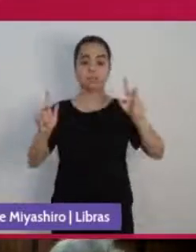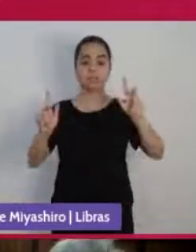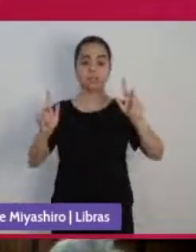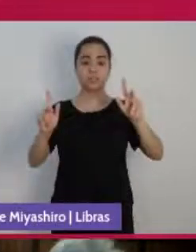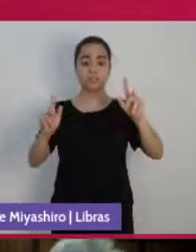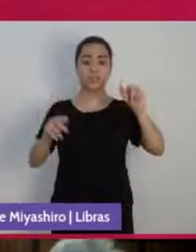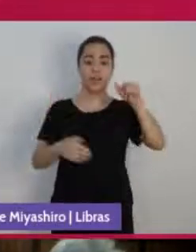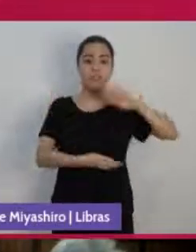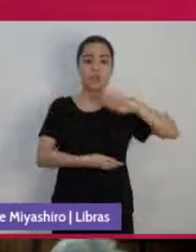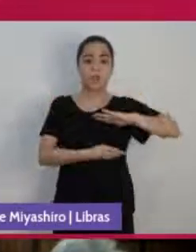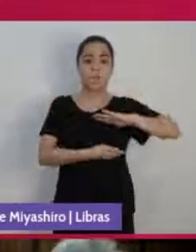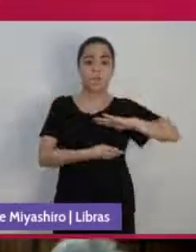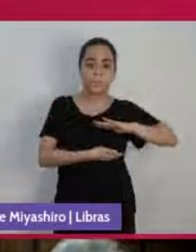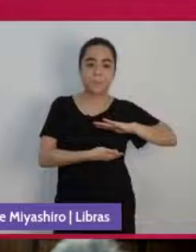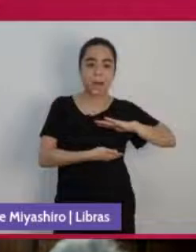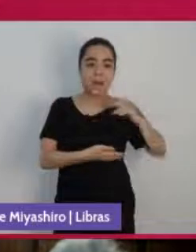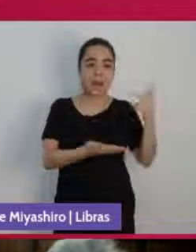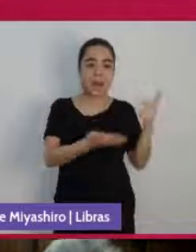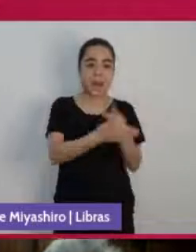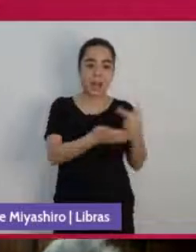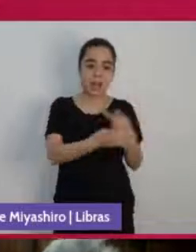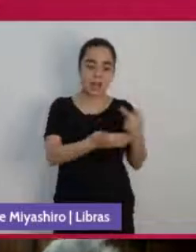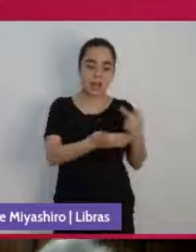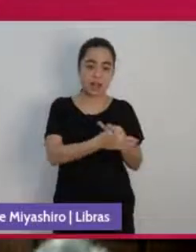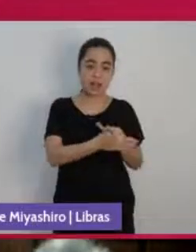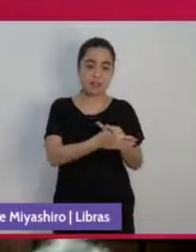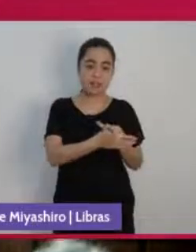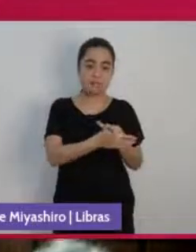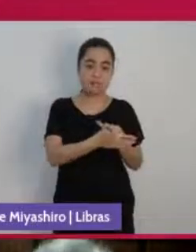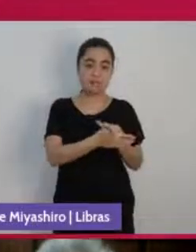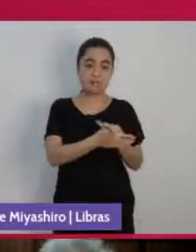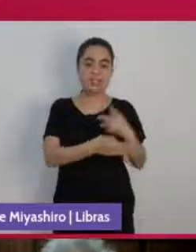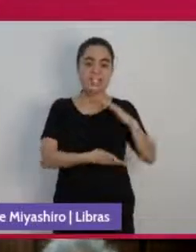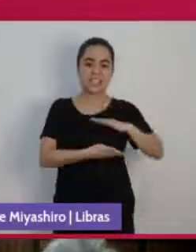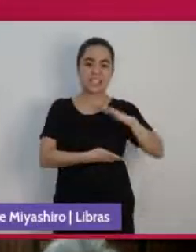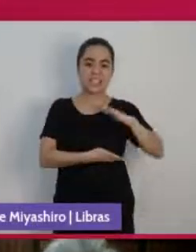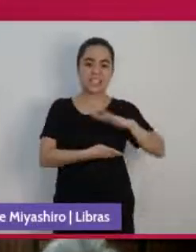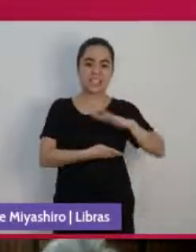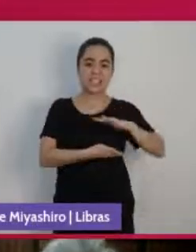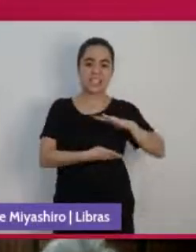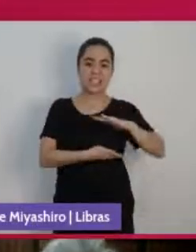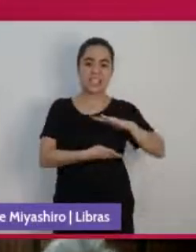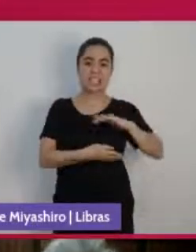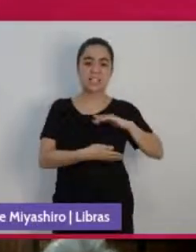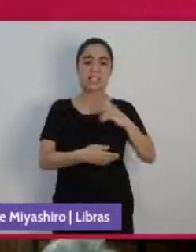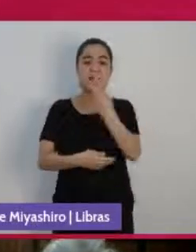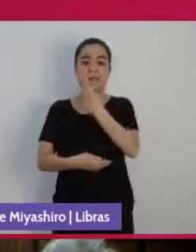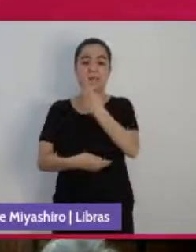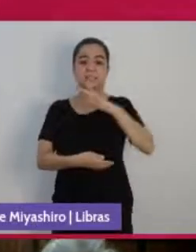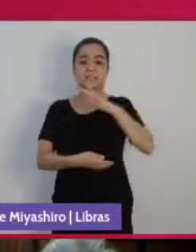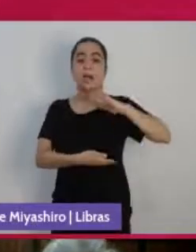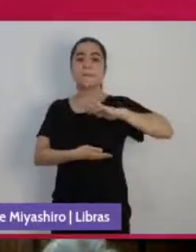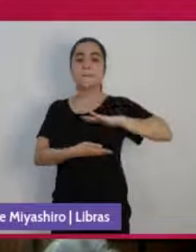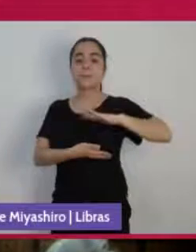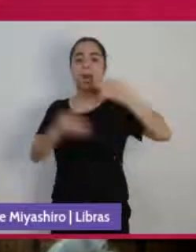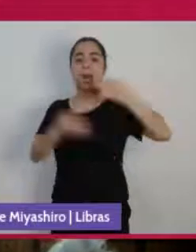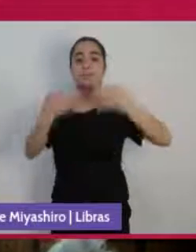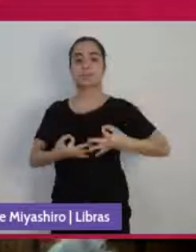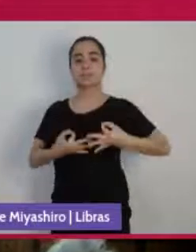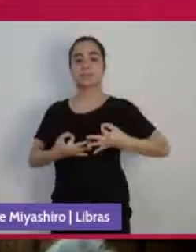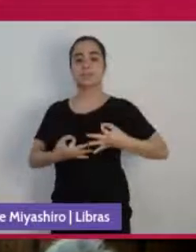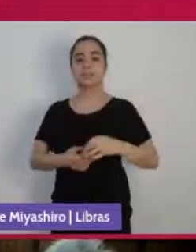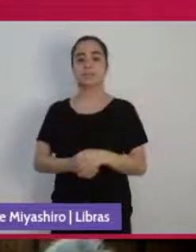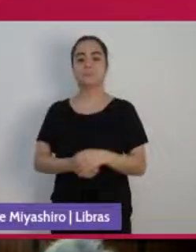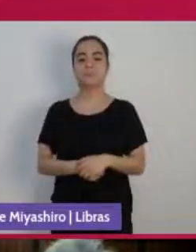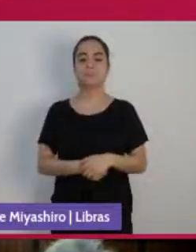recebeu a compressão adequada, a mama ficou frouxa, e essa daqui recebeu a compressão adequada.